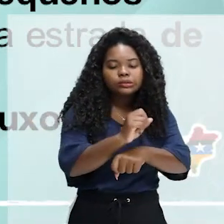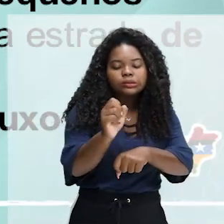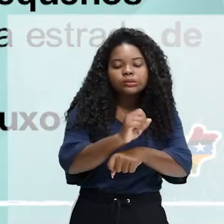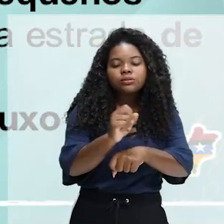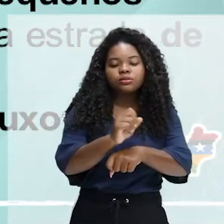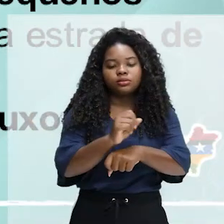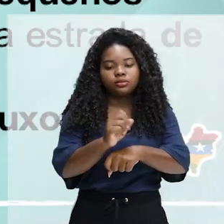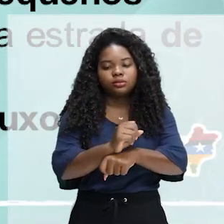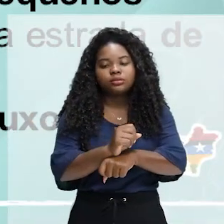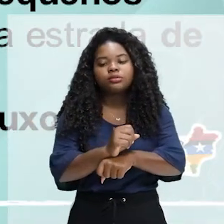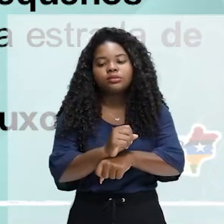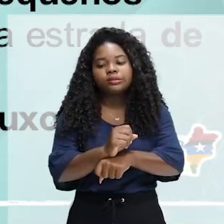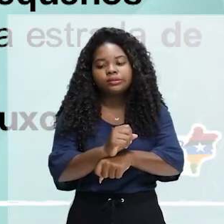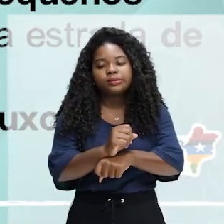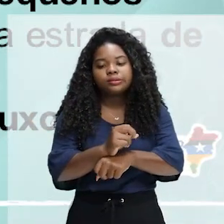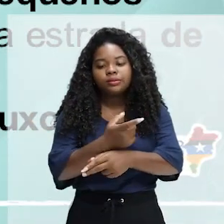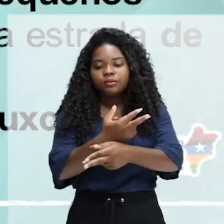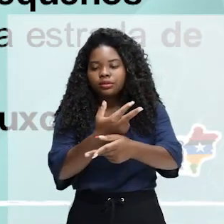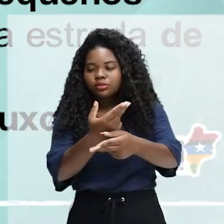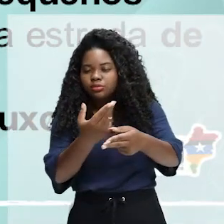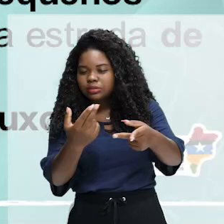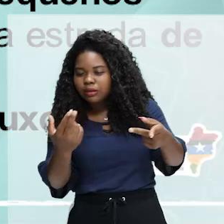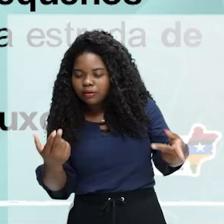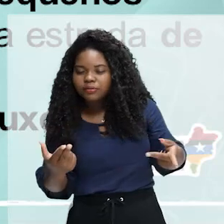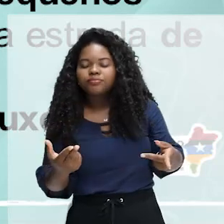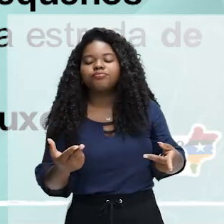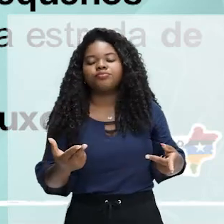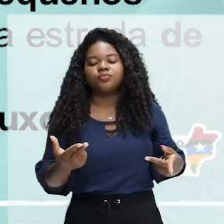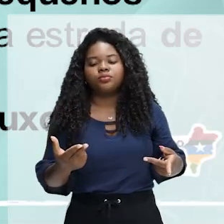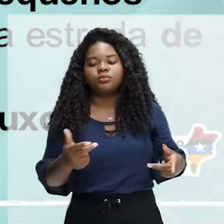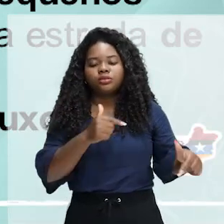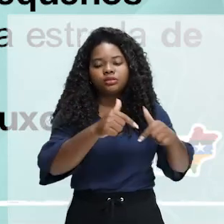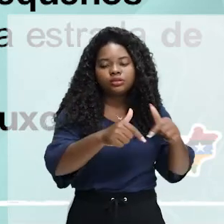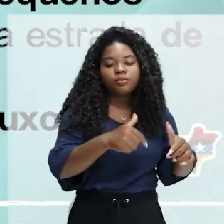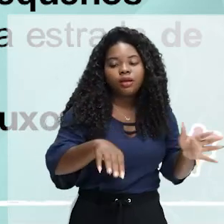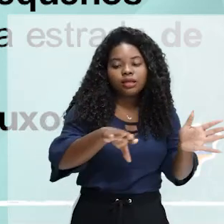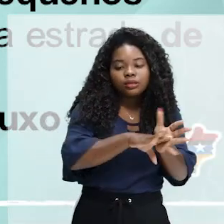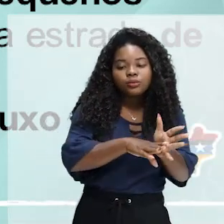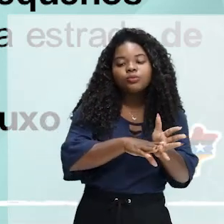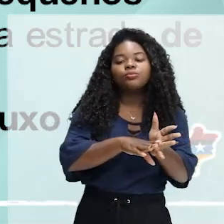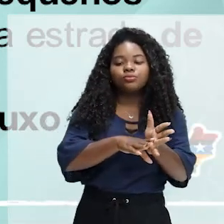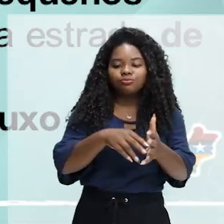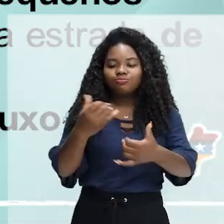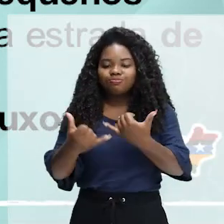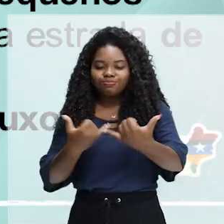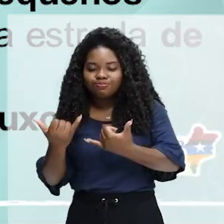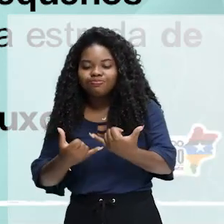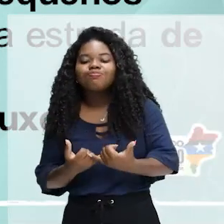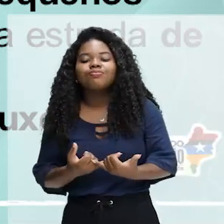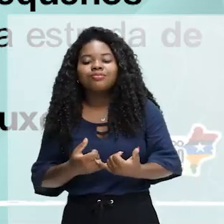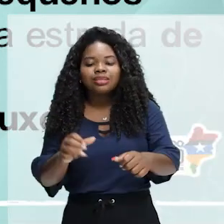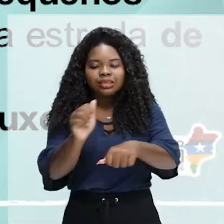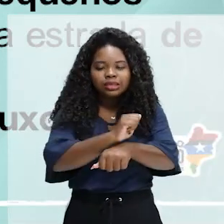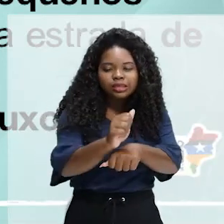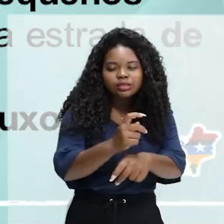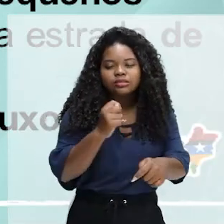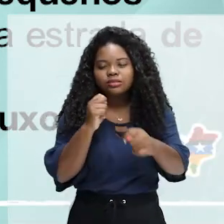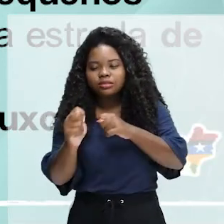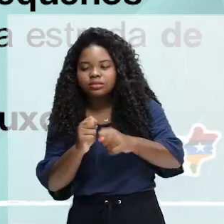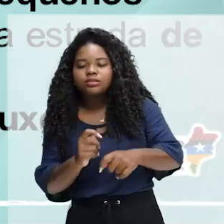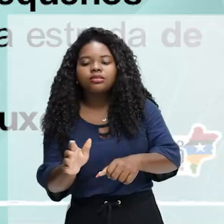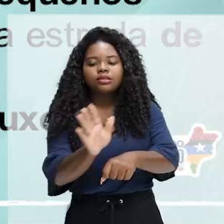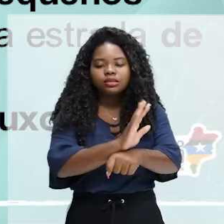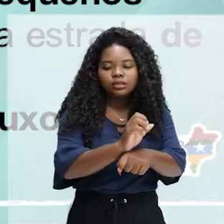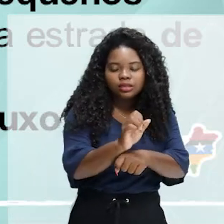para diversas situações, desde trabalho até o lazer. Carros altos e econômicos, carros altos